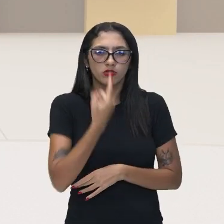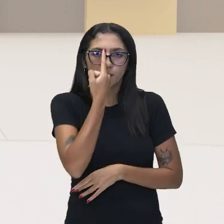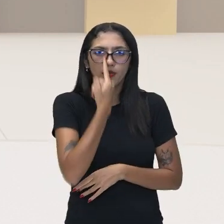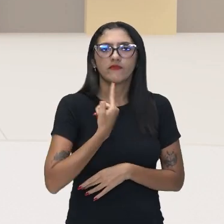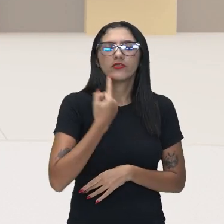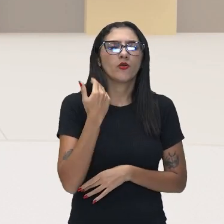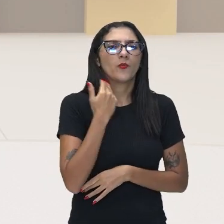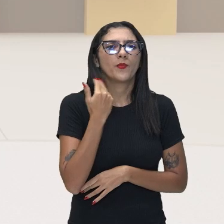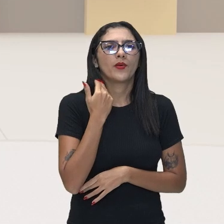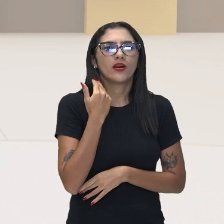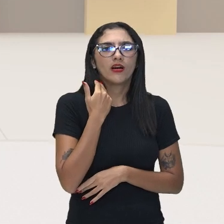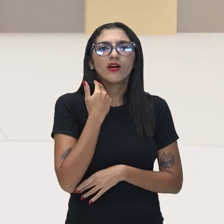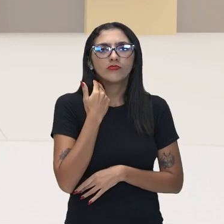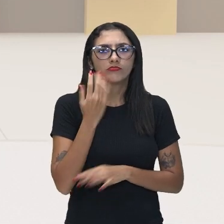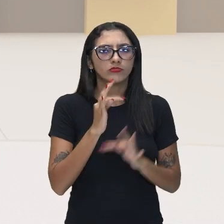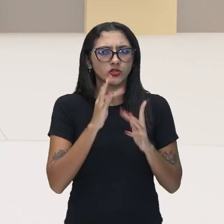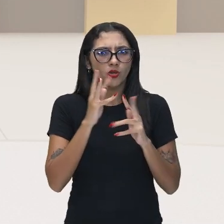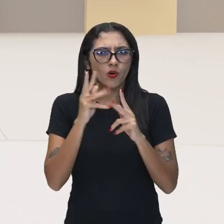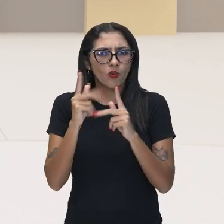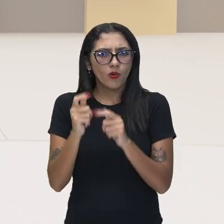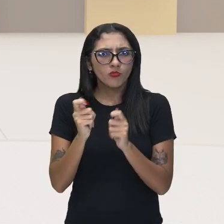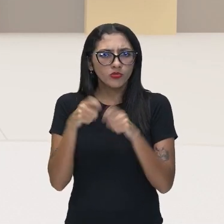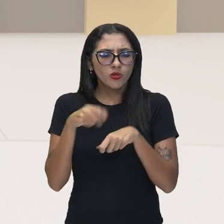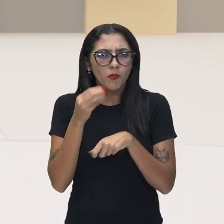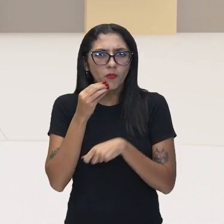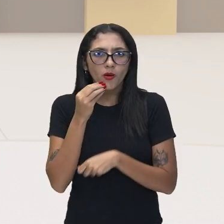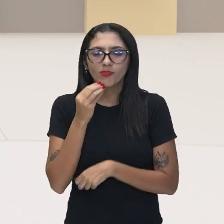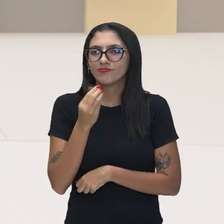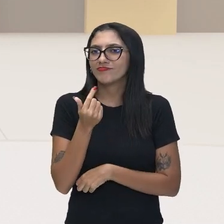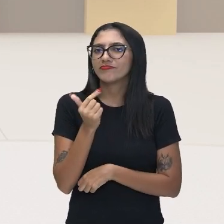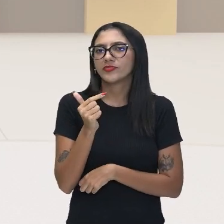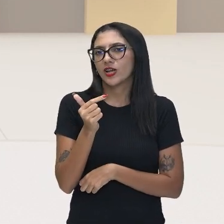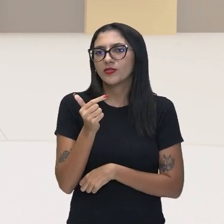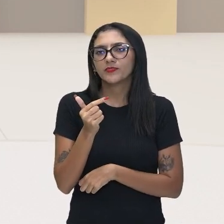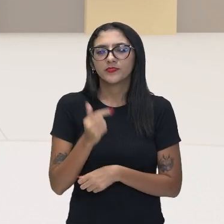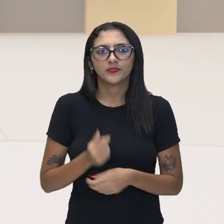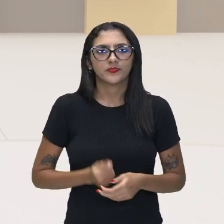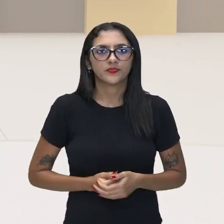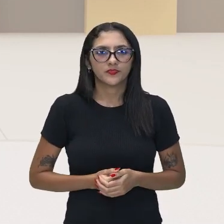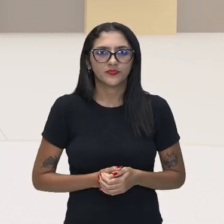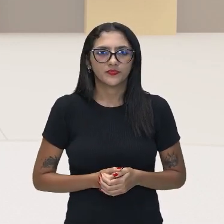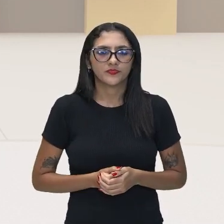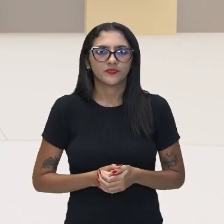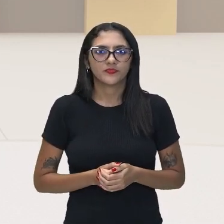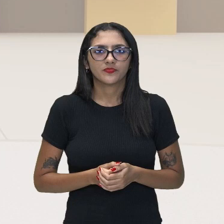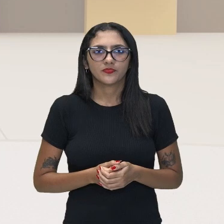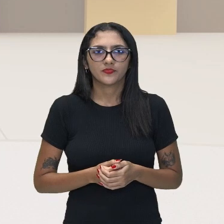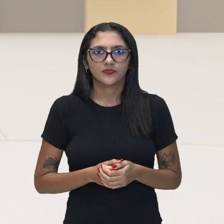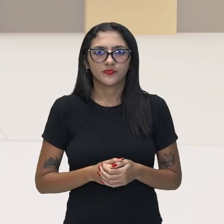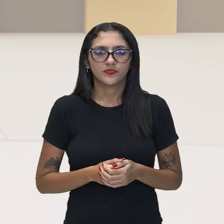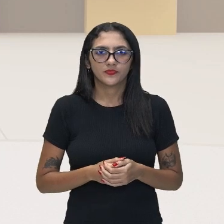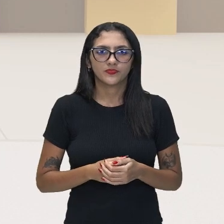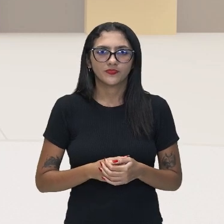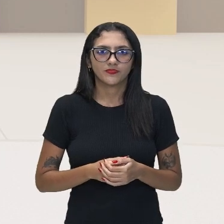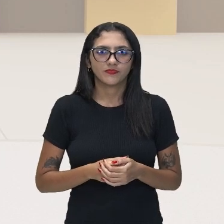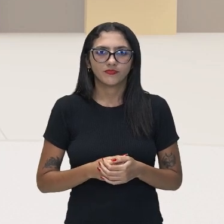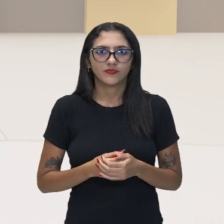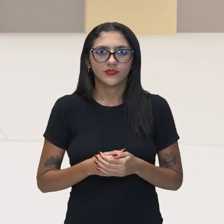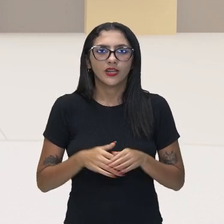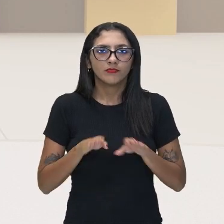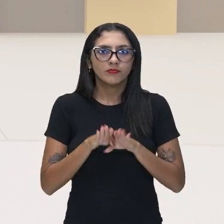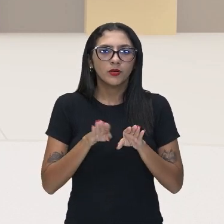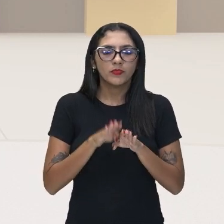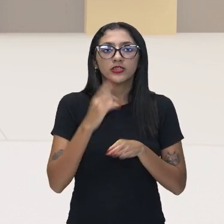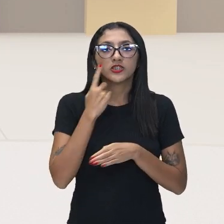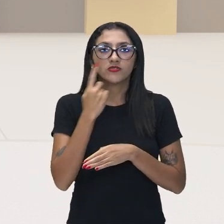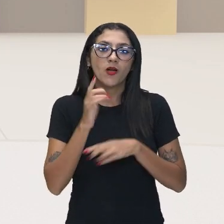né, todas essas modalidades, tá bom? Então isso a gente também vai verificar aqui e, inclusive, né, quais são os